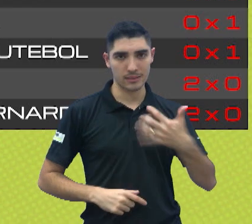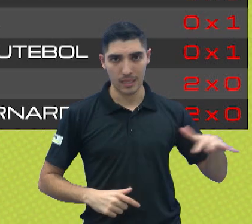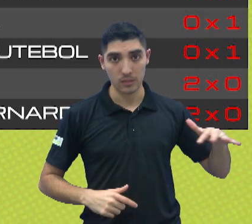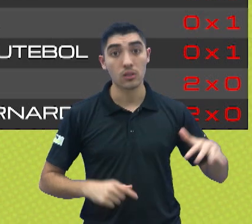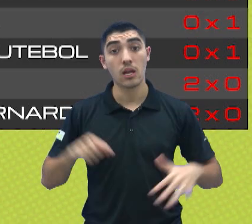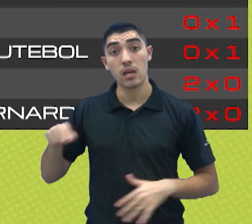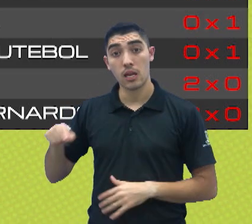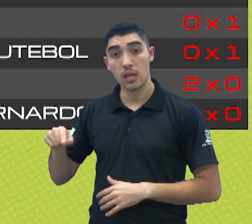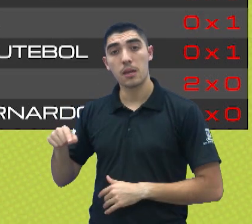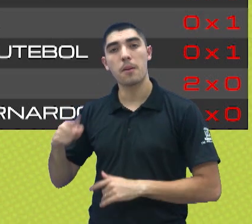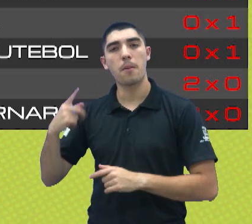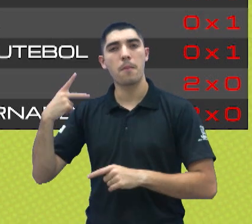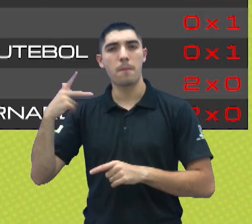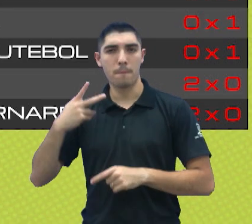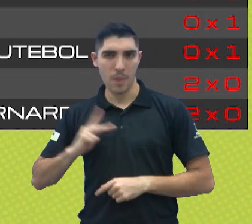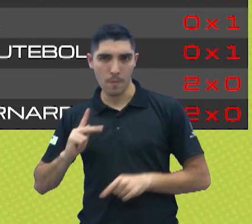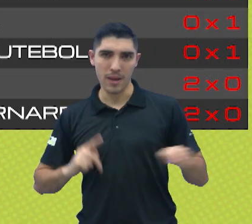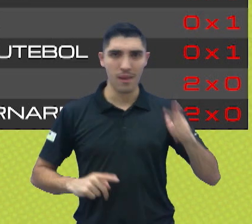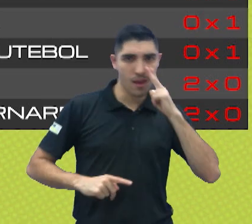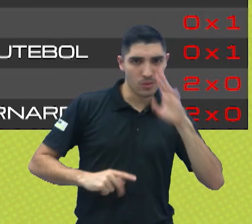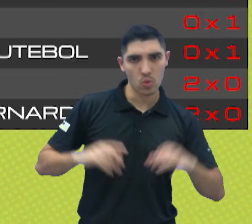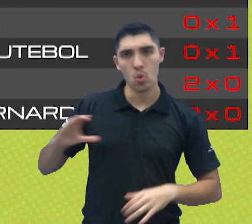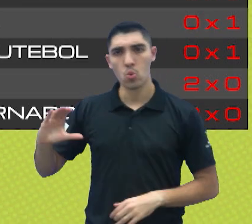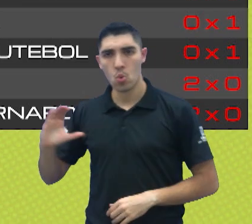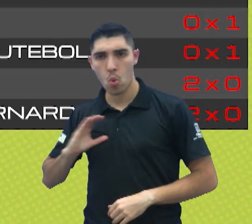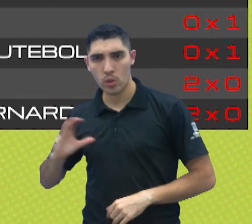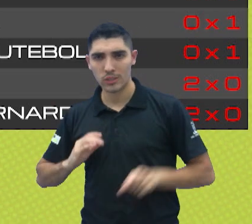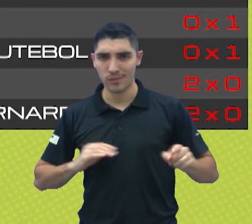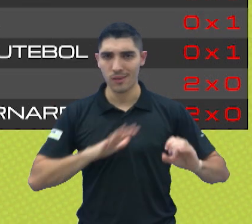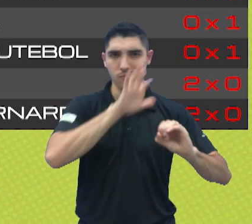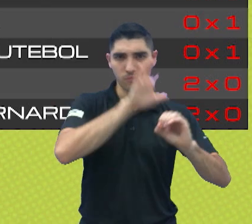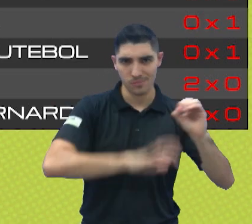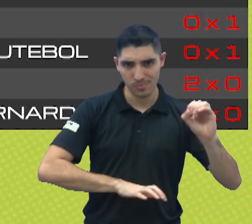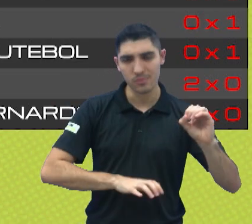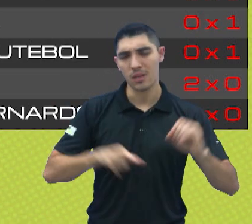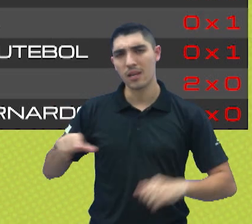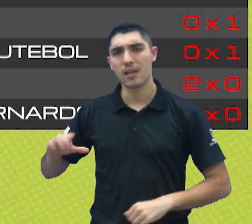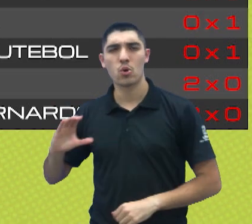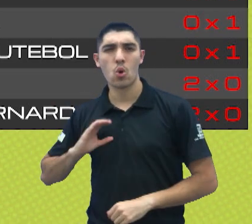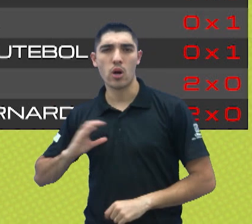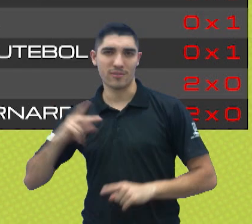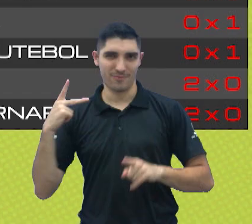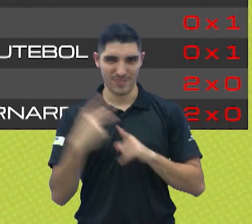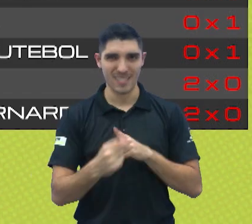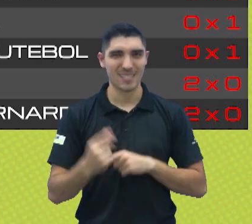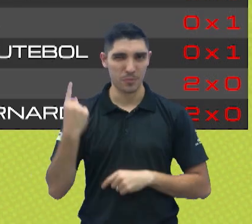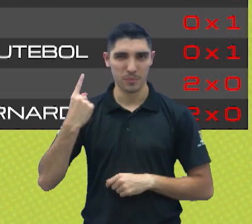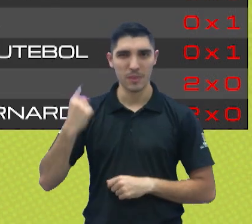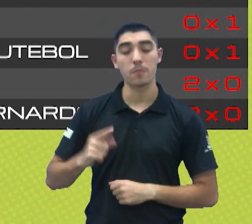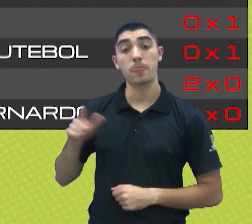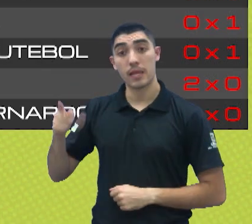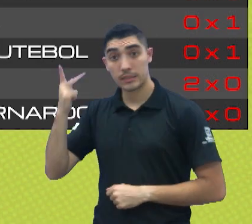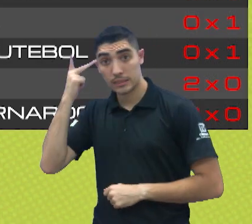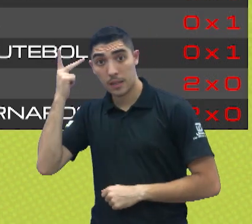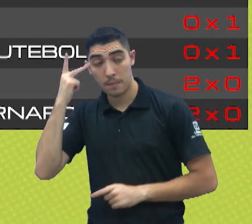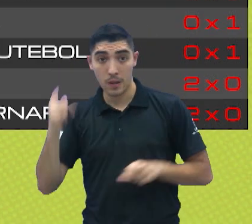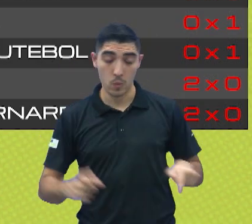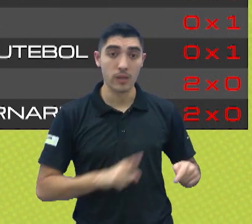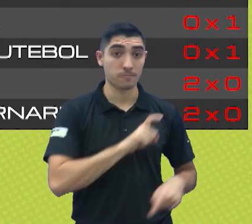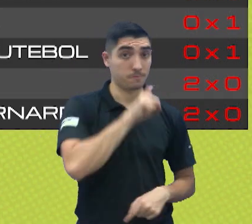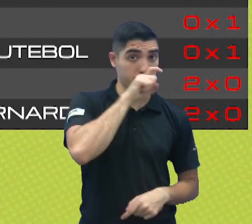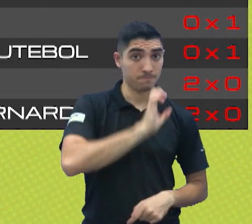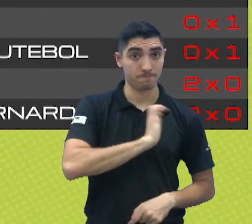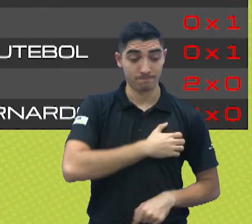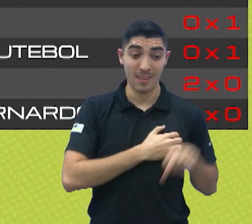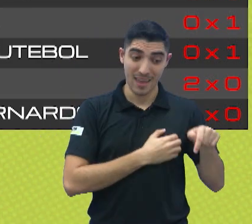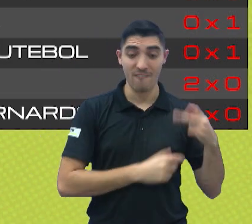goleou 5-0 no jogo de ida, Corinthians e União Barbarense, o Timão venceu 2-0, o Timãozinho, né? O São Paulo e recebe aí o São José, vitória do São